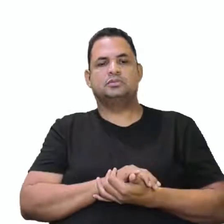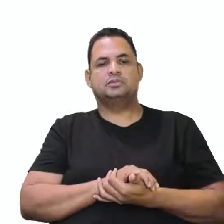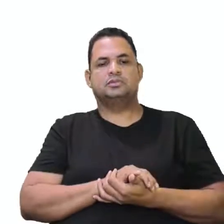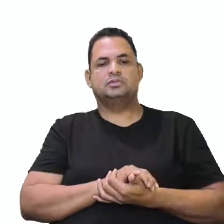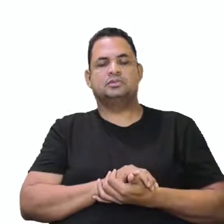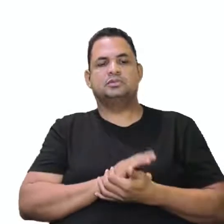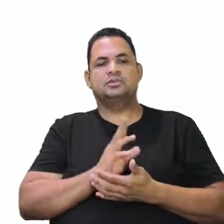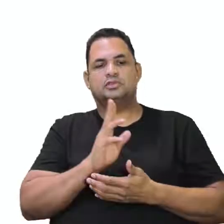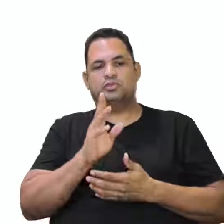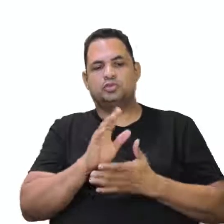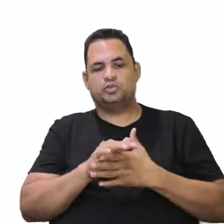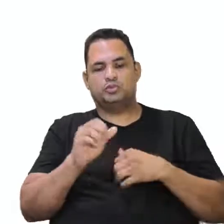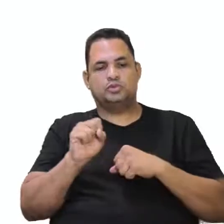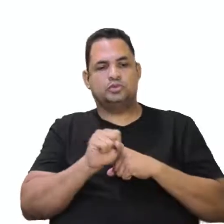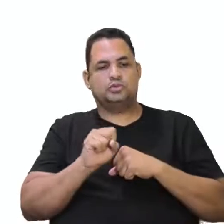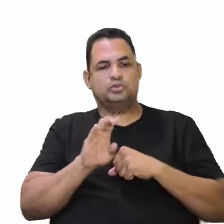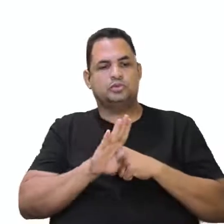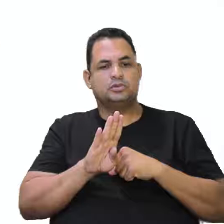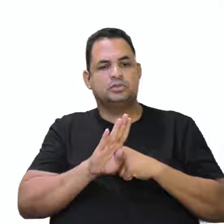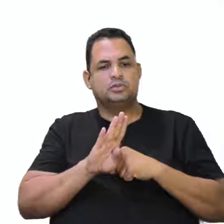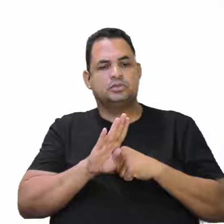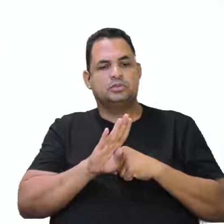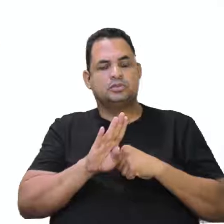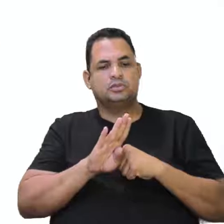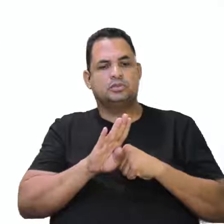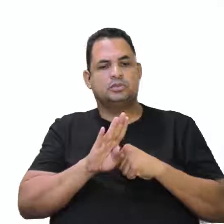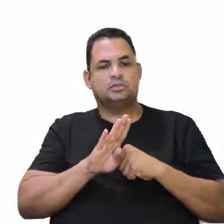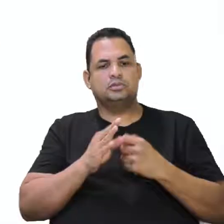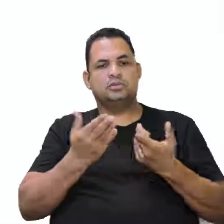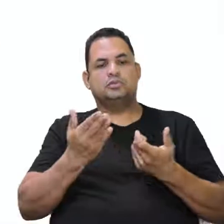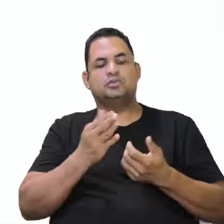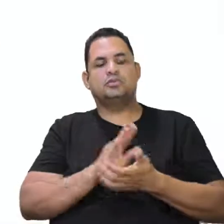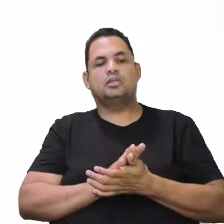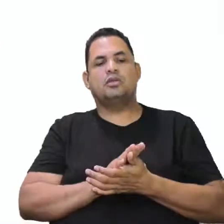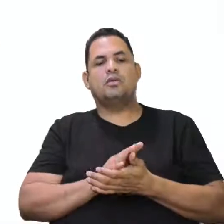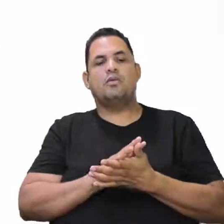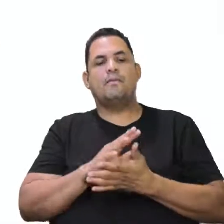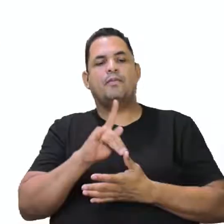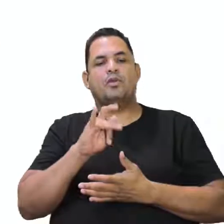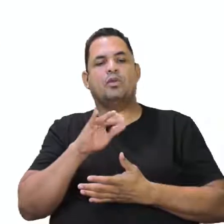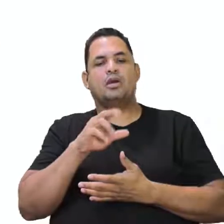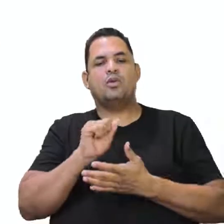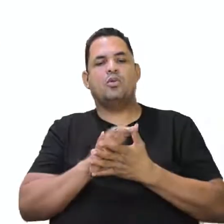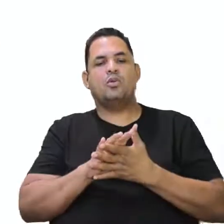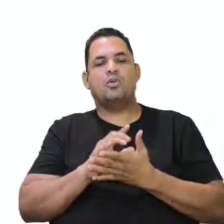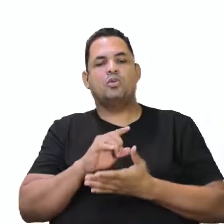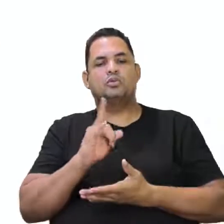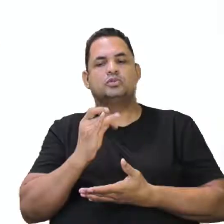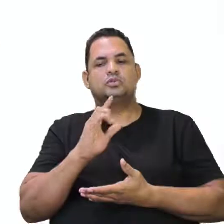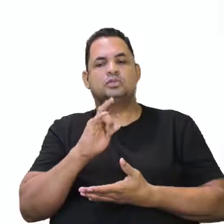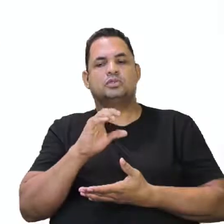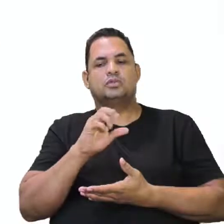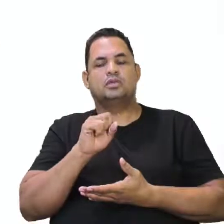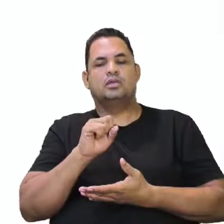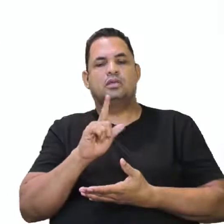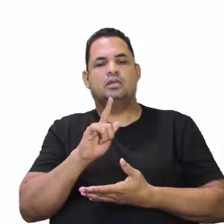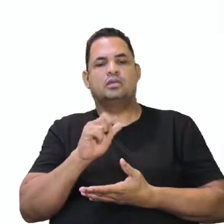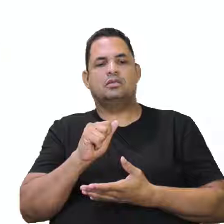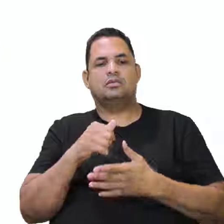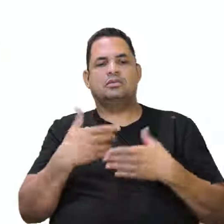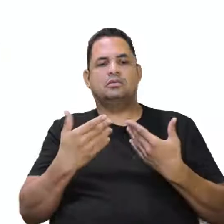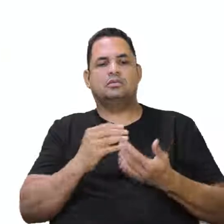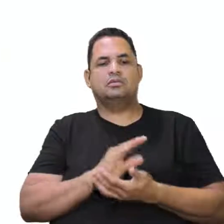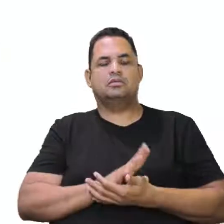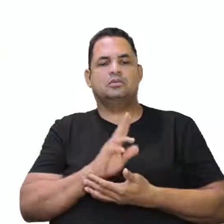pode ser usado seguido de substantivos no plural ou no singular. A palavra none, certo?